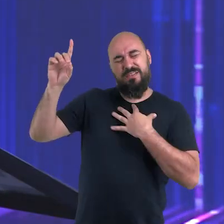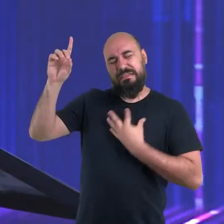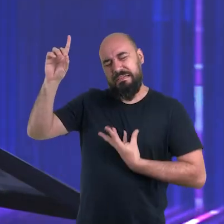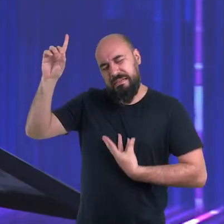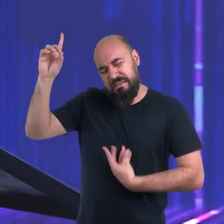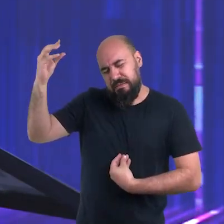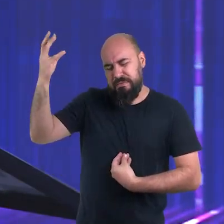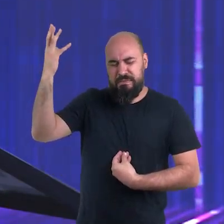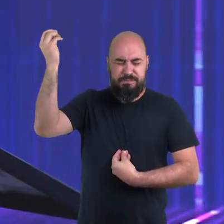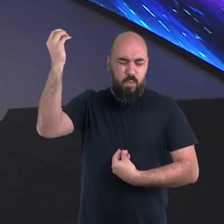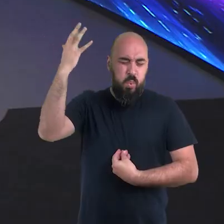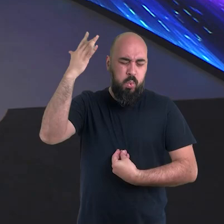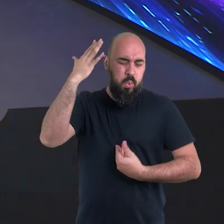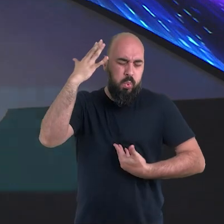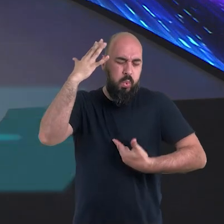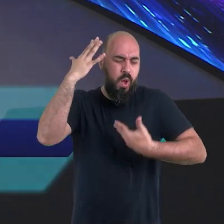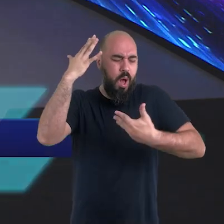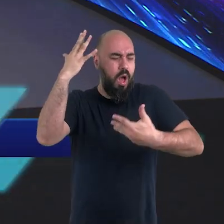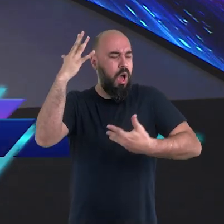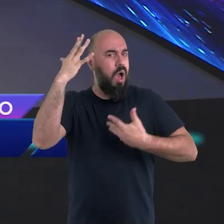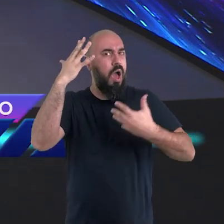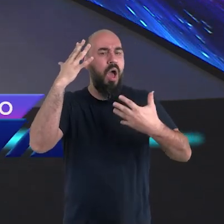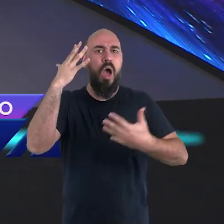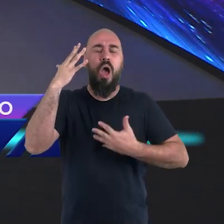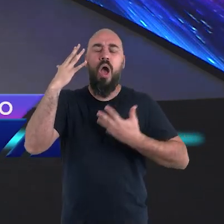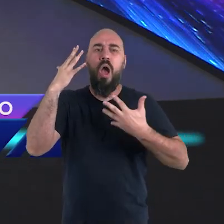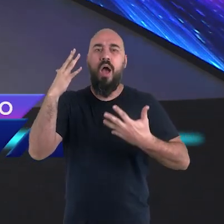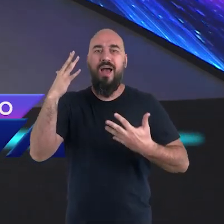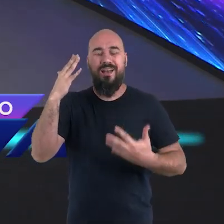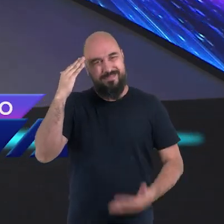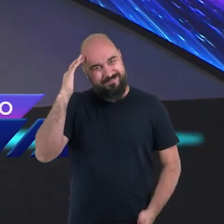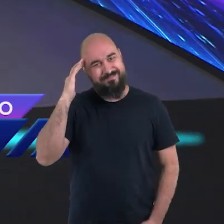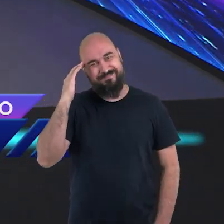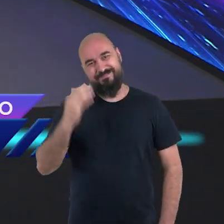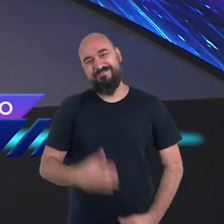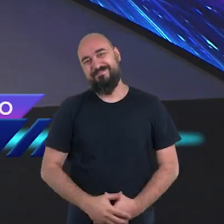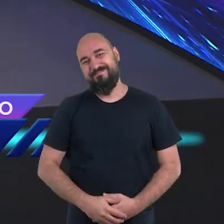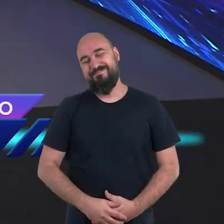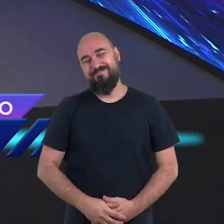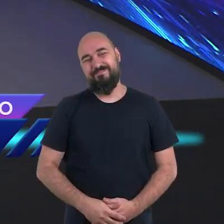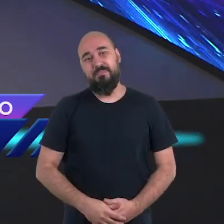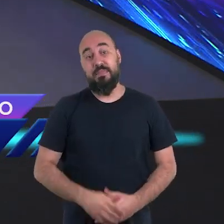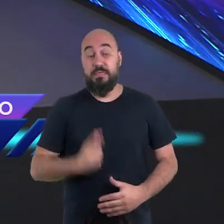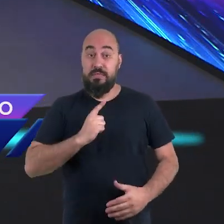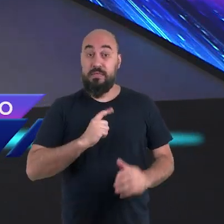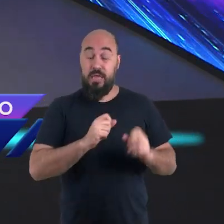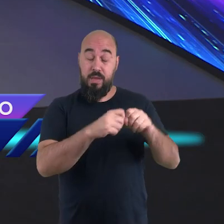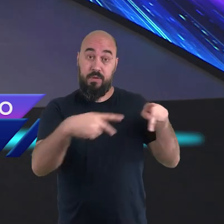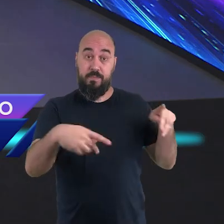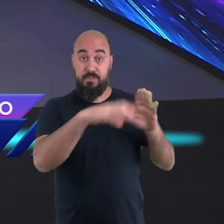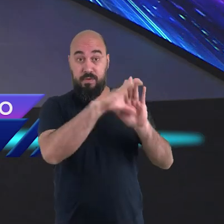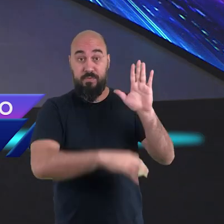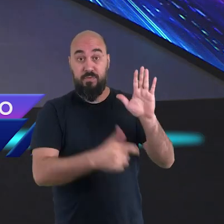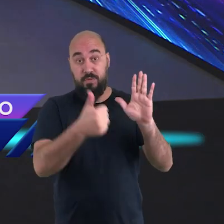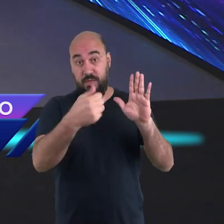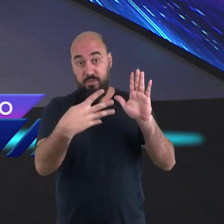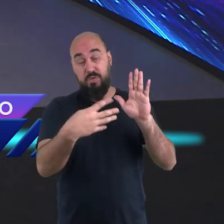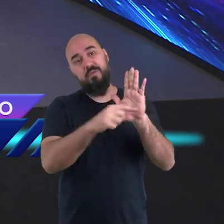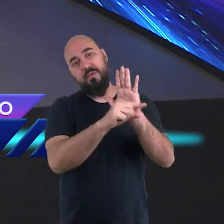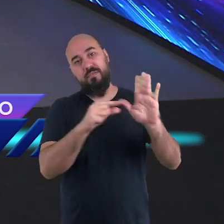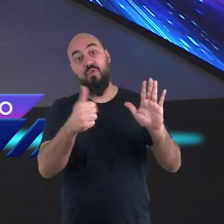povo? Há uma identificação em Apocalipse no capítulo 14, no versículo 12. E